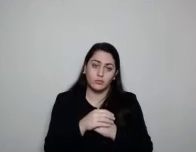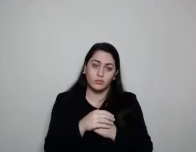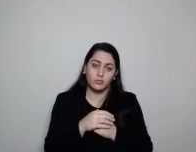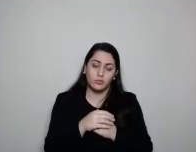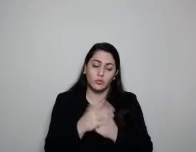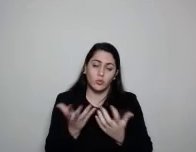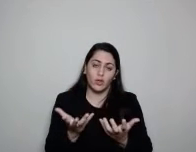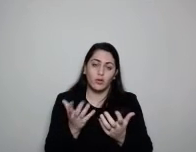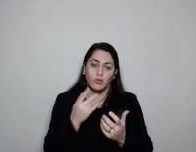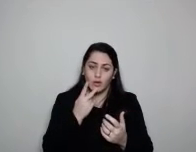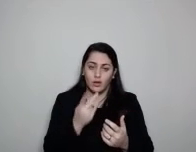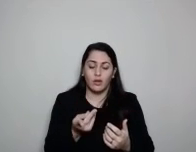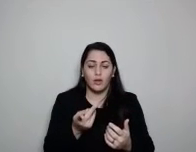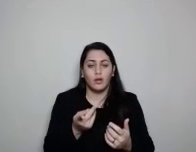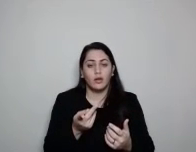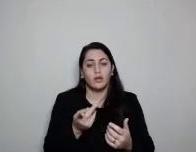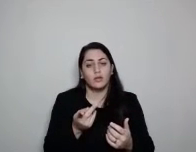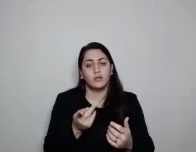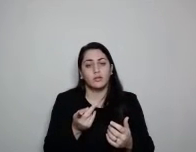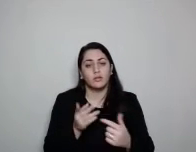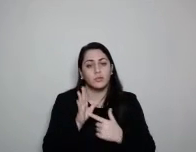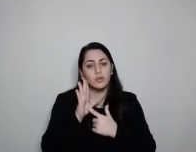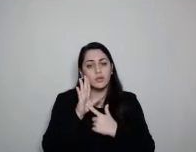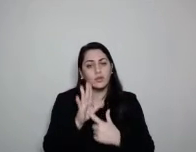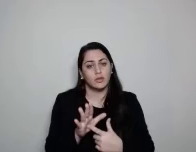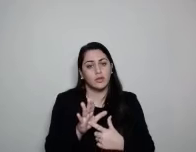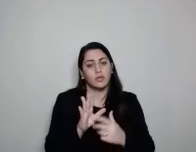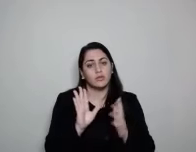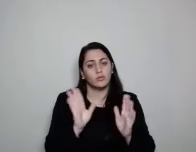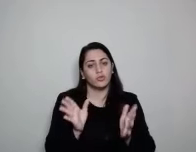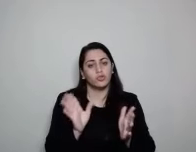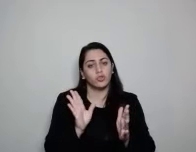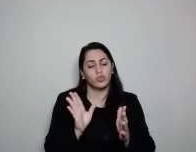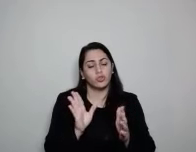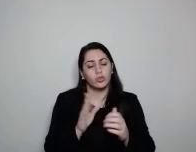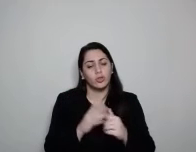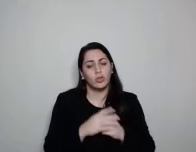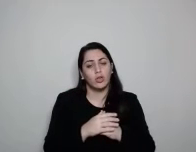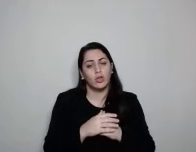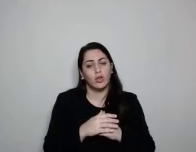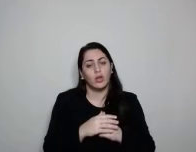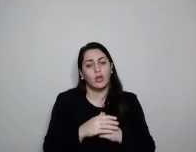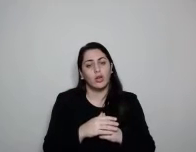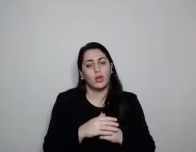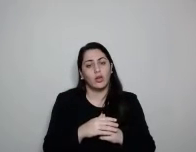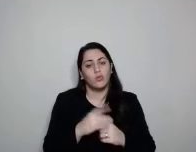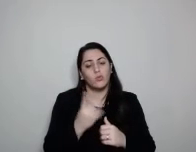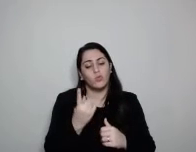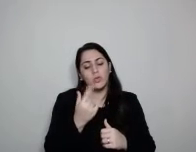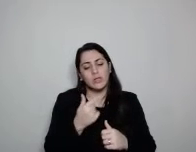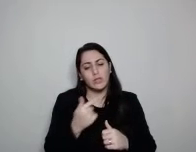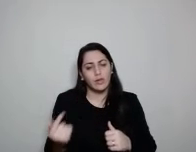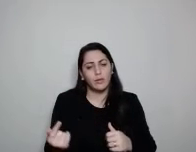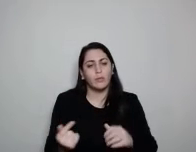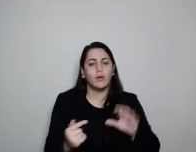que, diante dessa circunstância, né, de divisão de lares, ambos já são responsáveis pelo